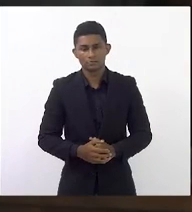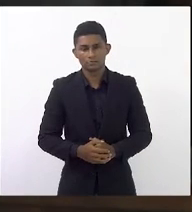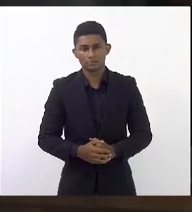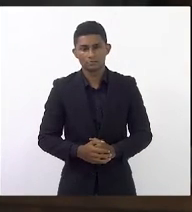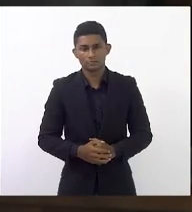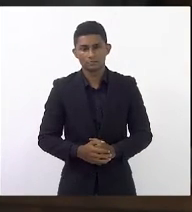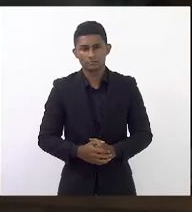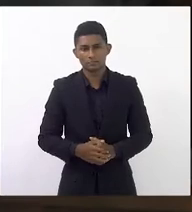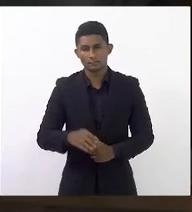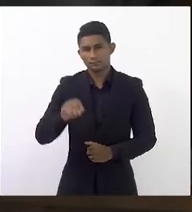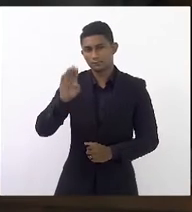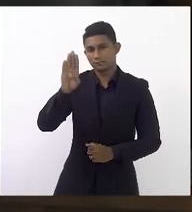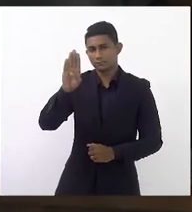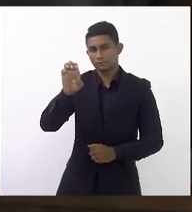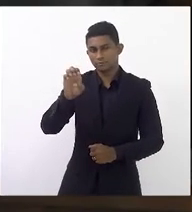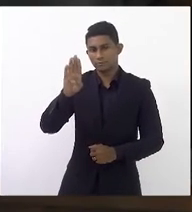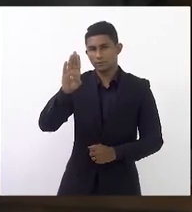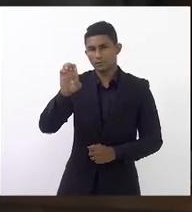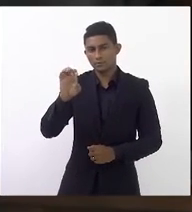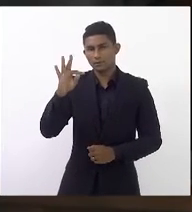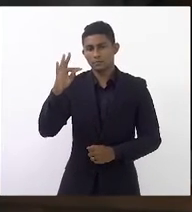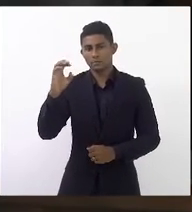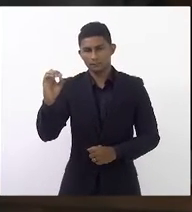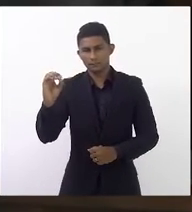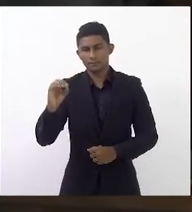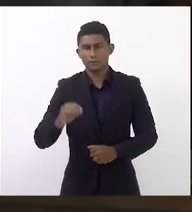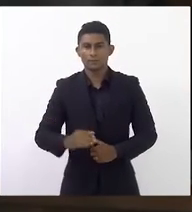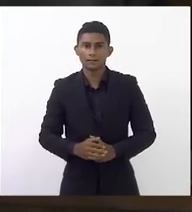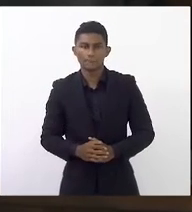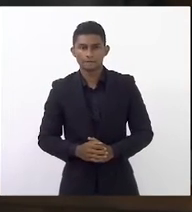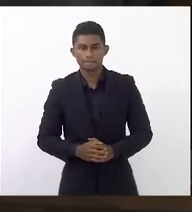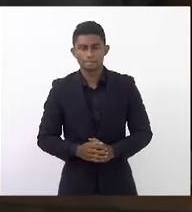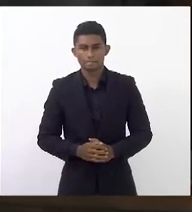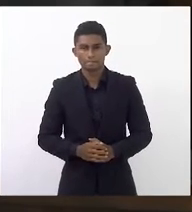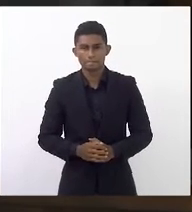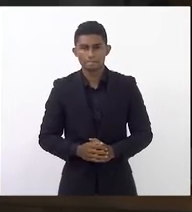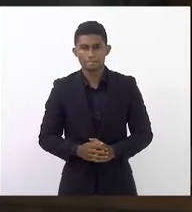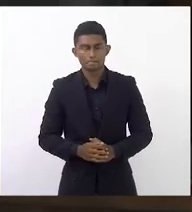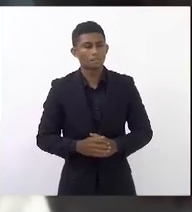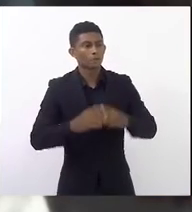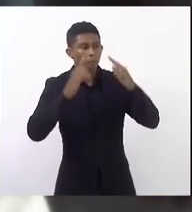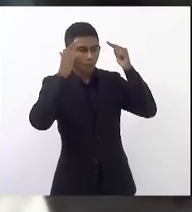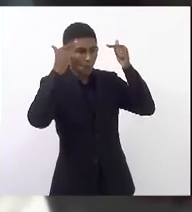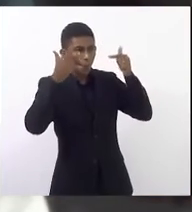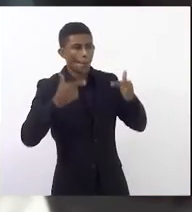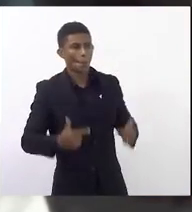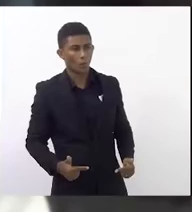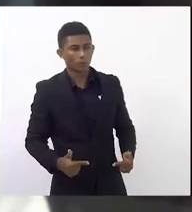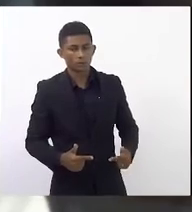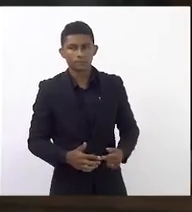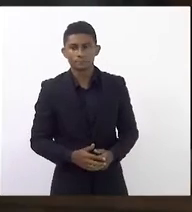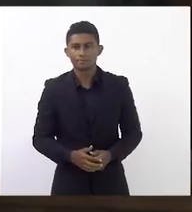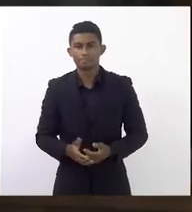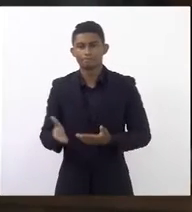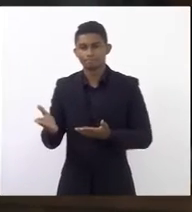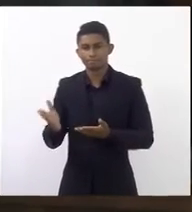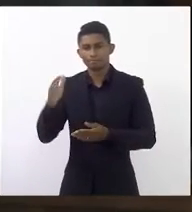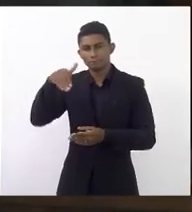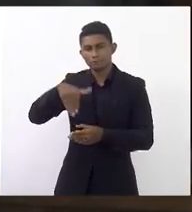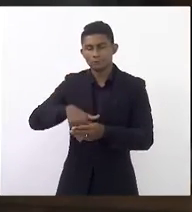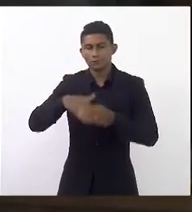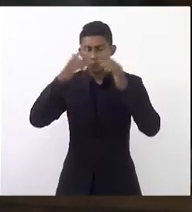Deputado Bebeto. Abstenção, presidente. Deputado Bebeto,